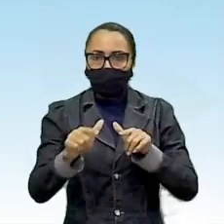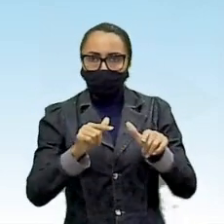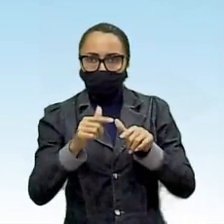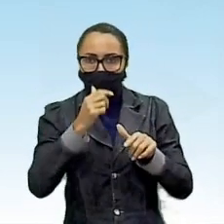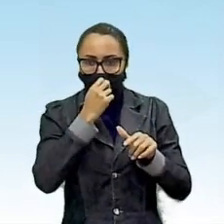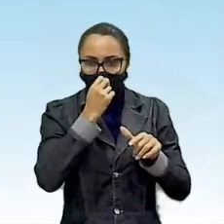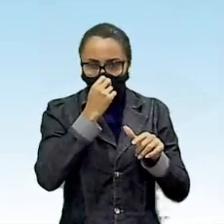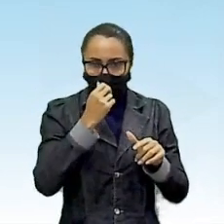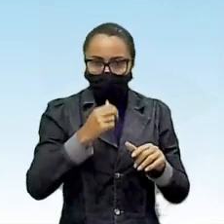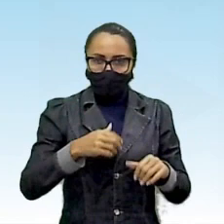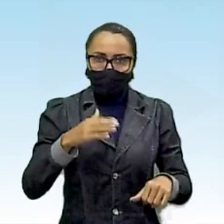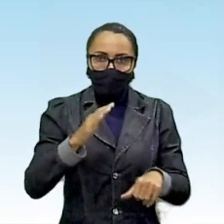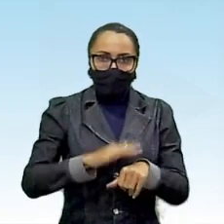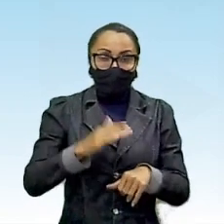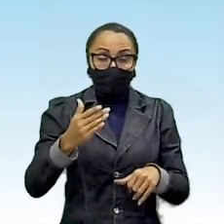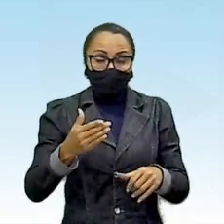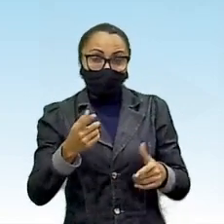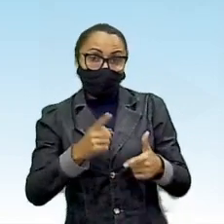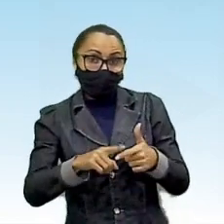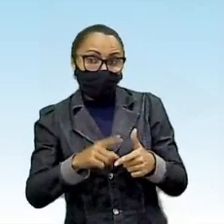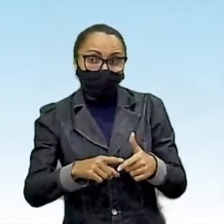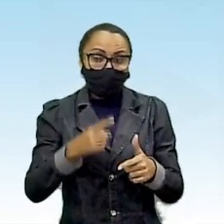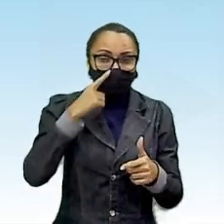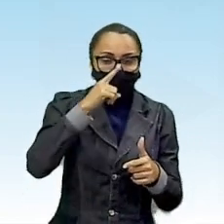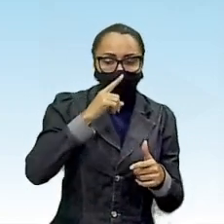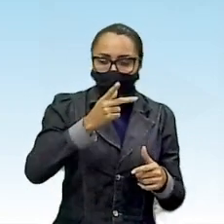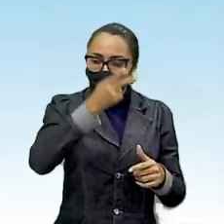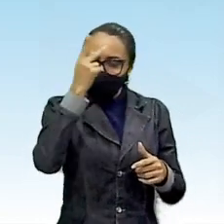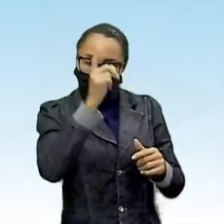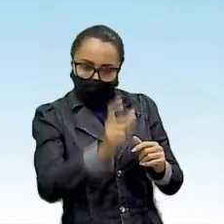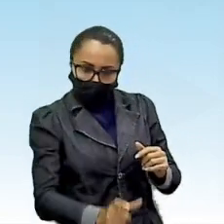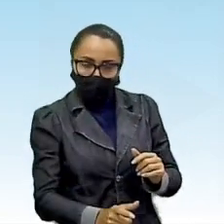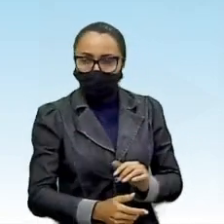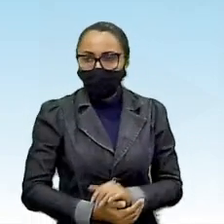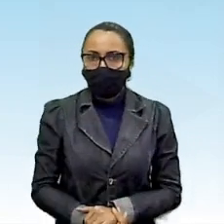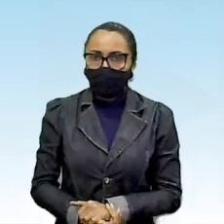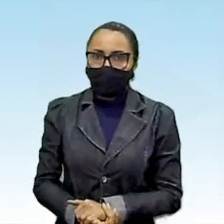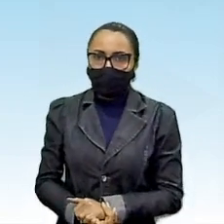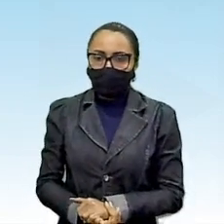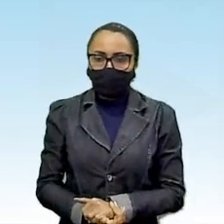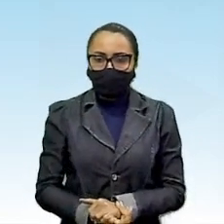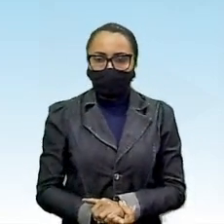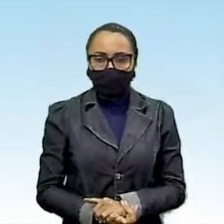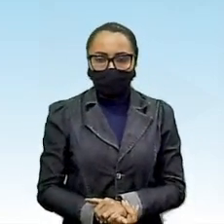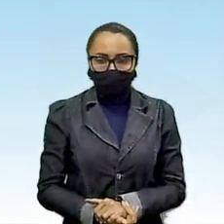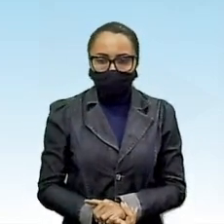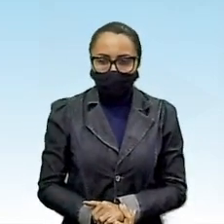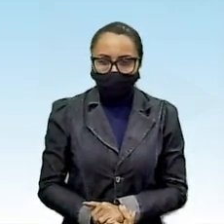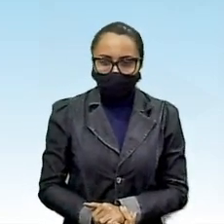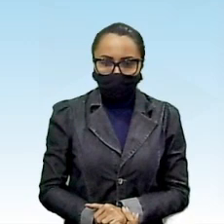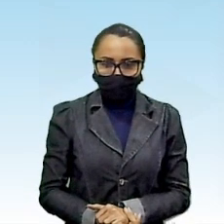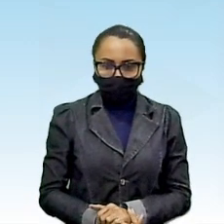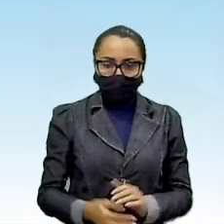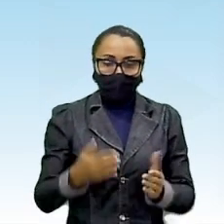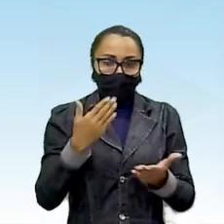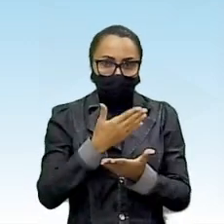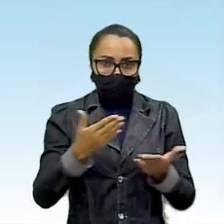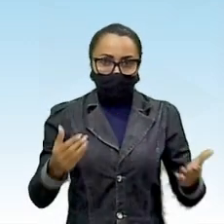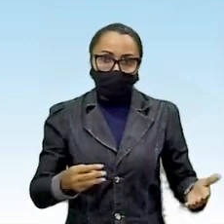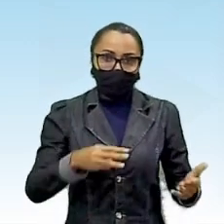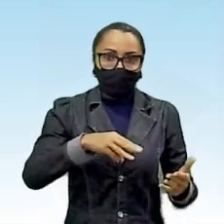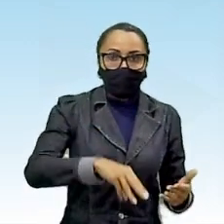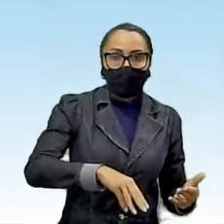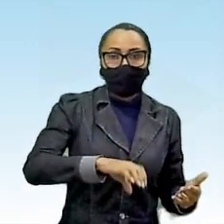sejam de maior risco, né, ao trabalhador. E aí, o microempreendedor